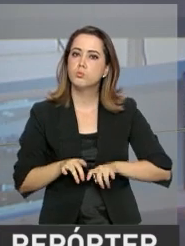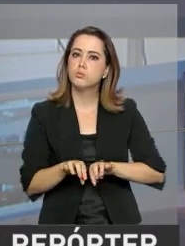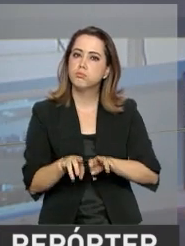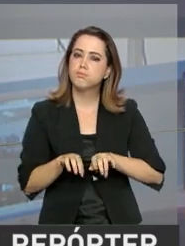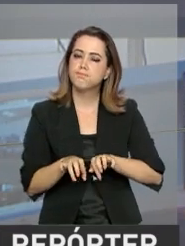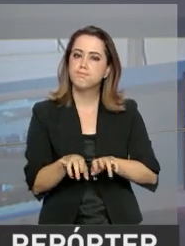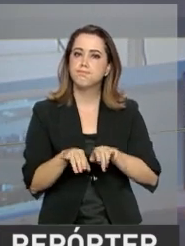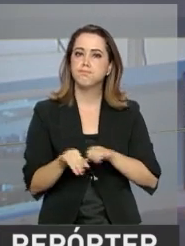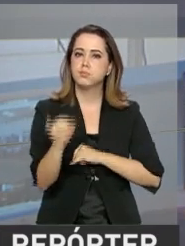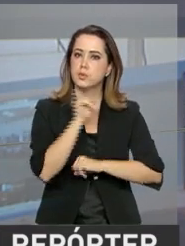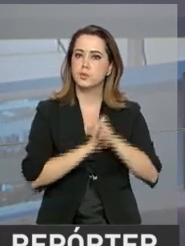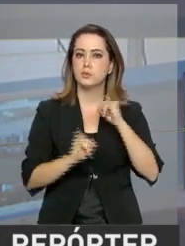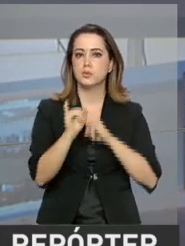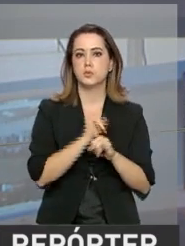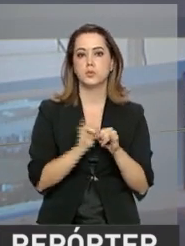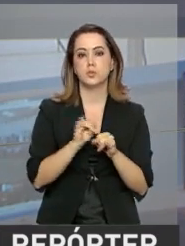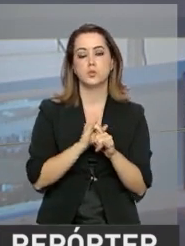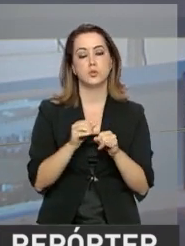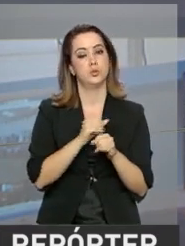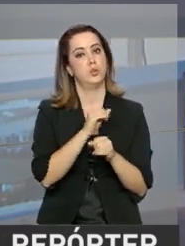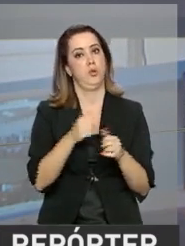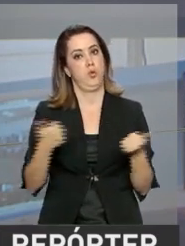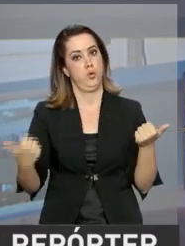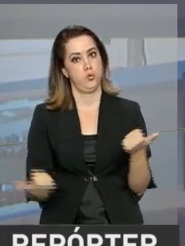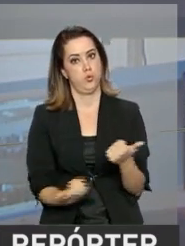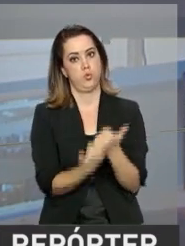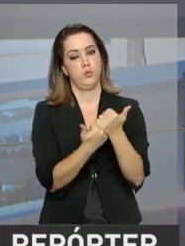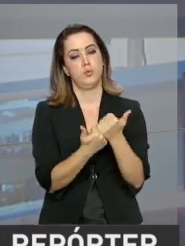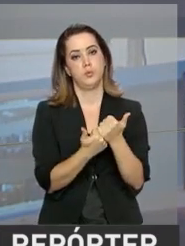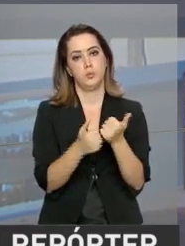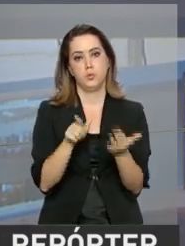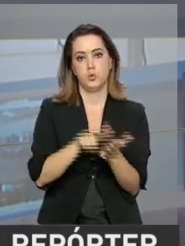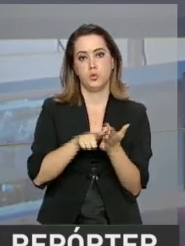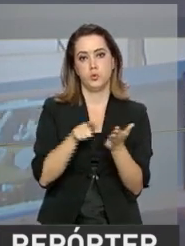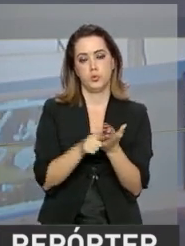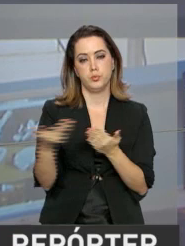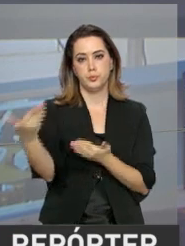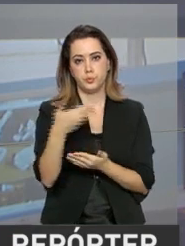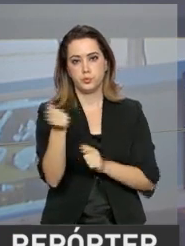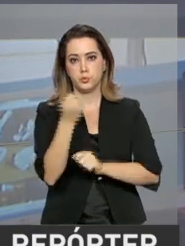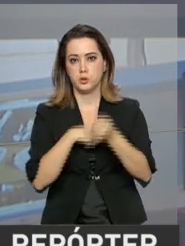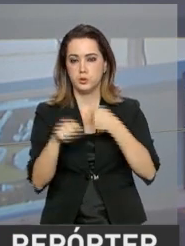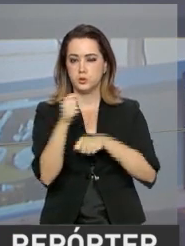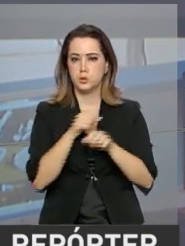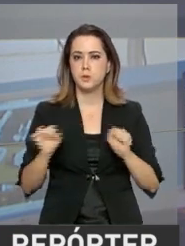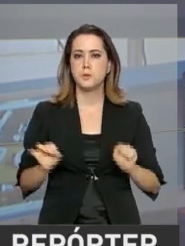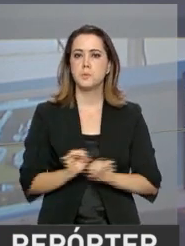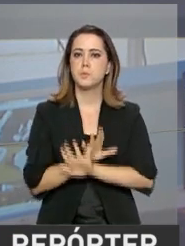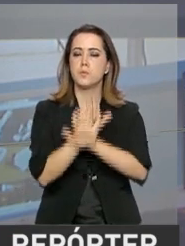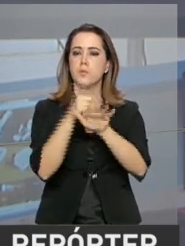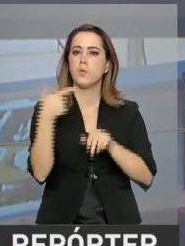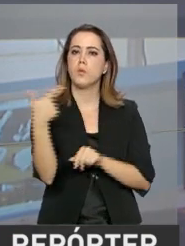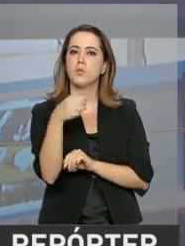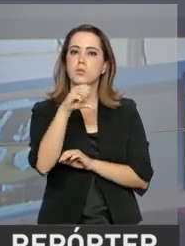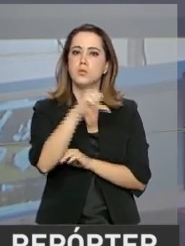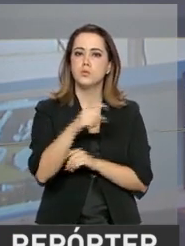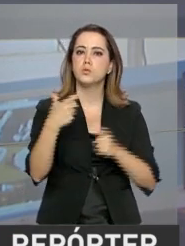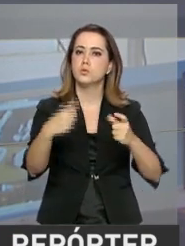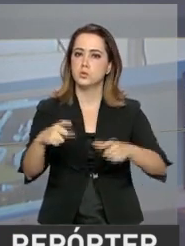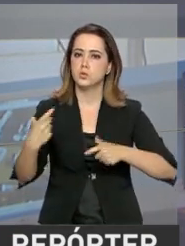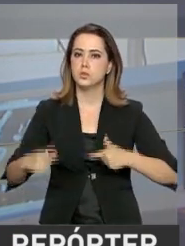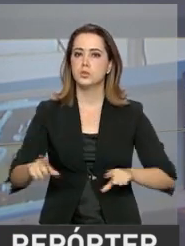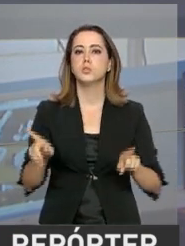substituiu o papel e traz economia para os cofres públicos e dá mais transparência 29 locais já